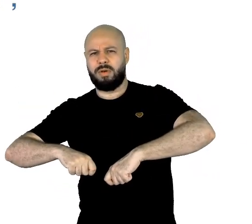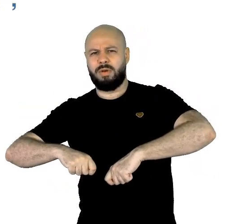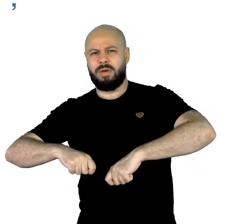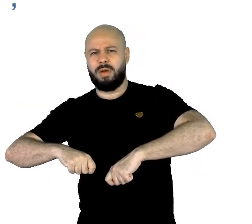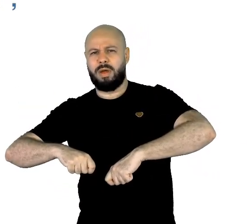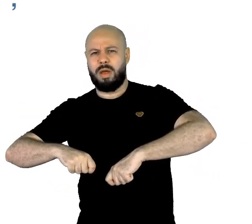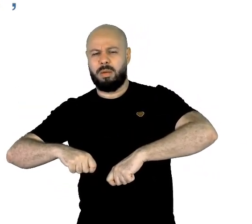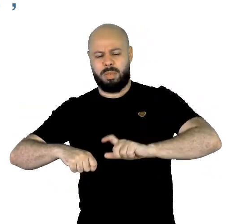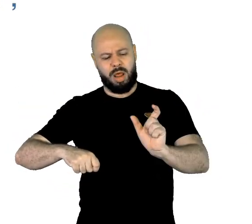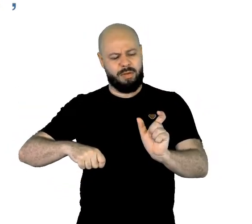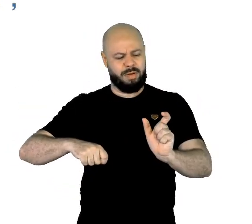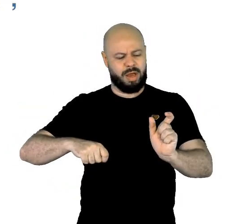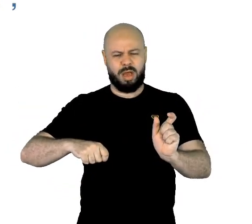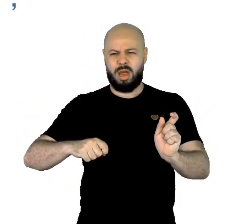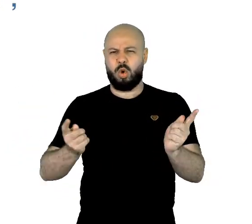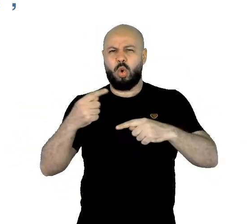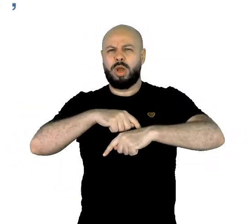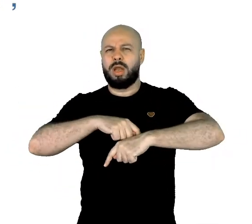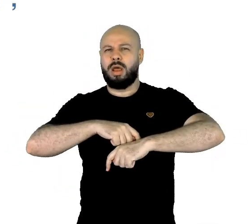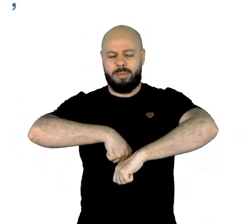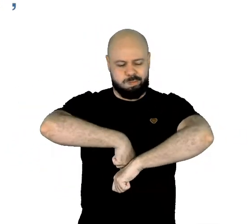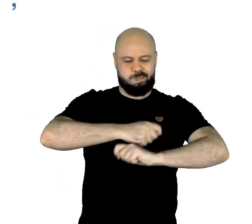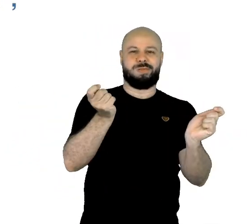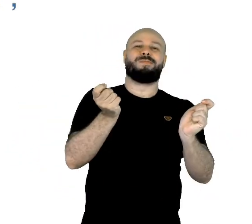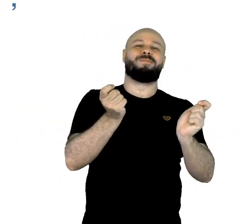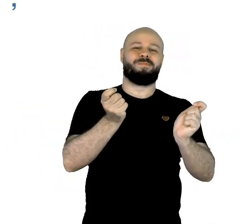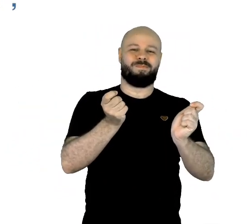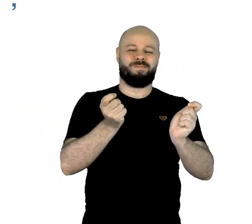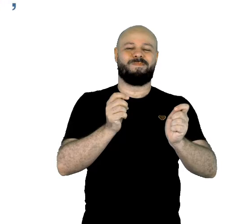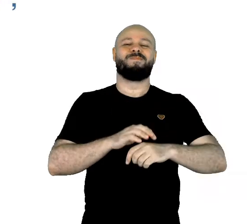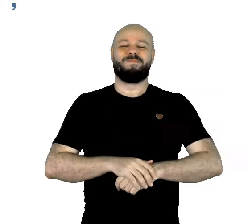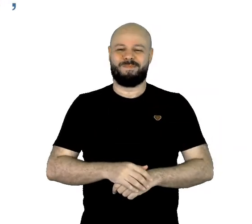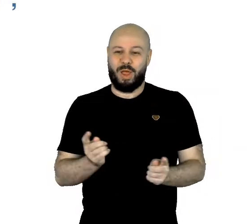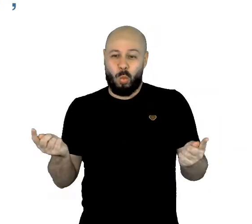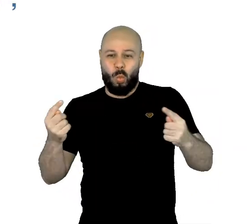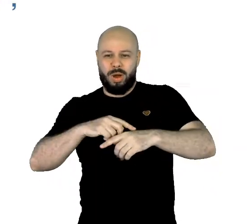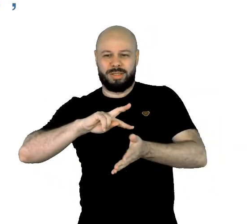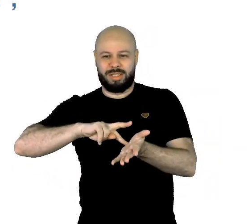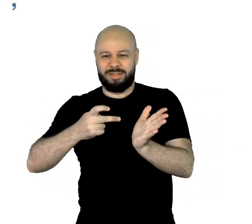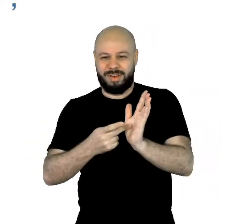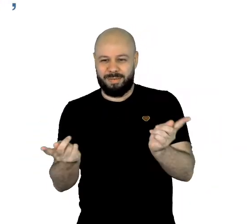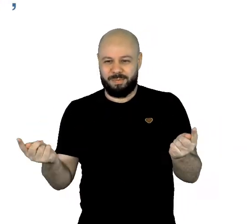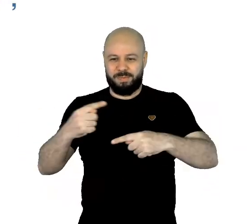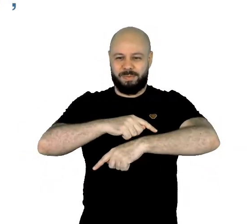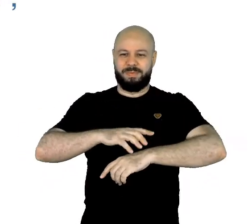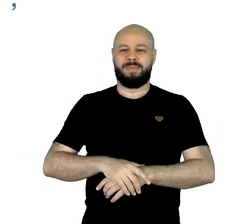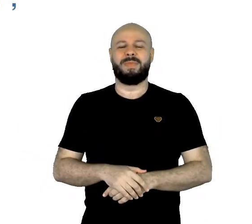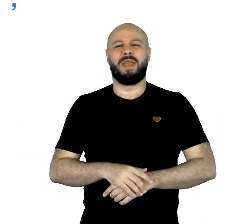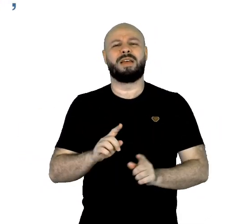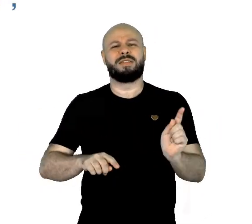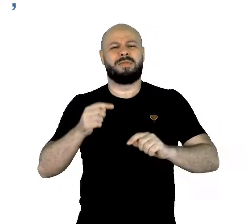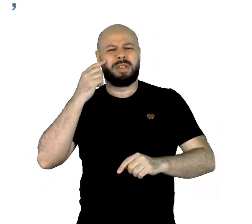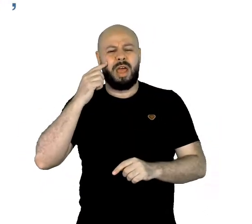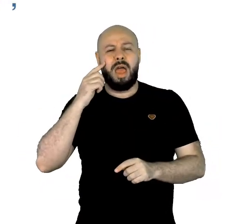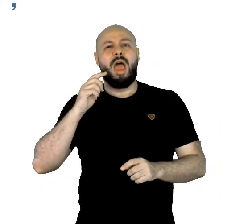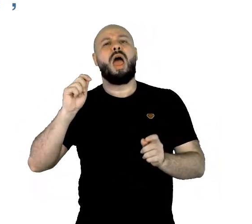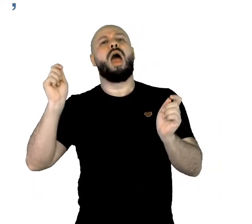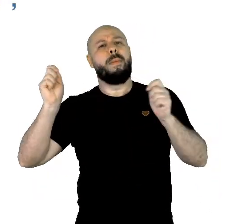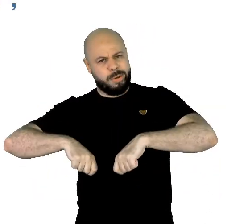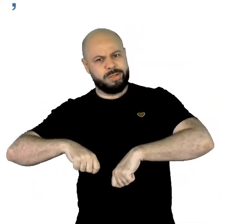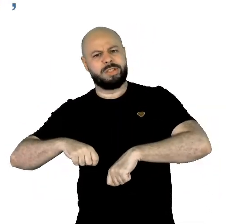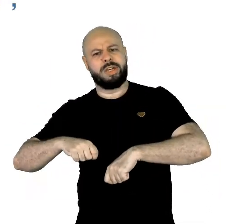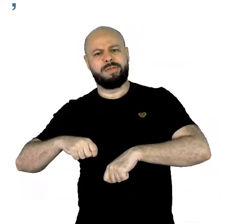de impossível, ou seja, o contrário. Se você falar, é